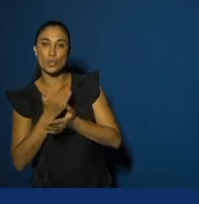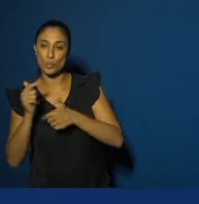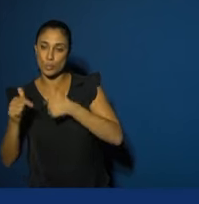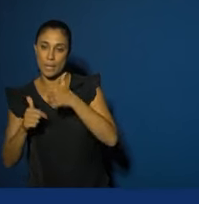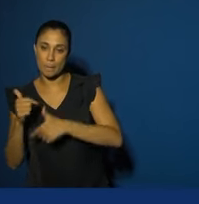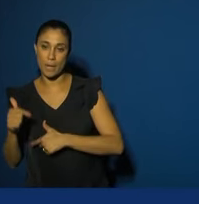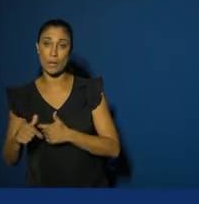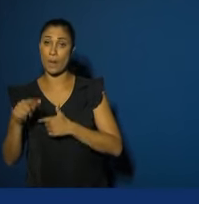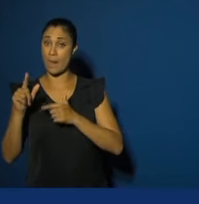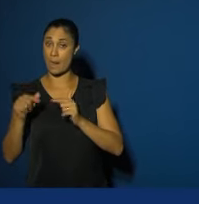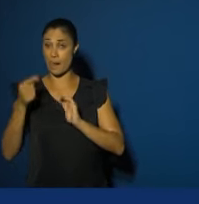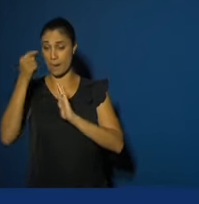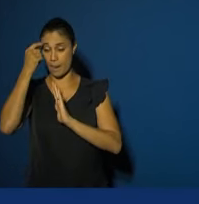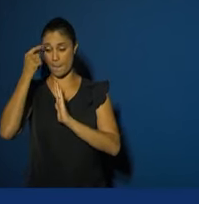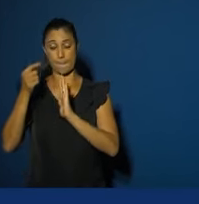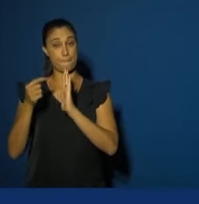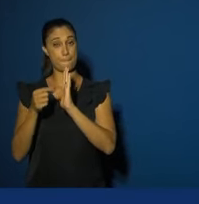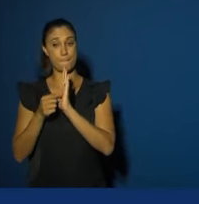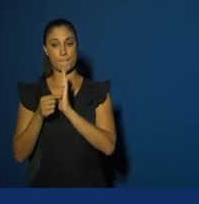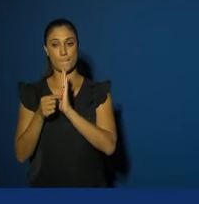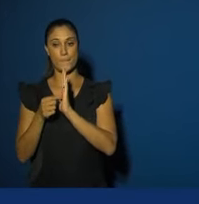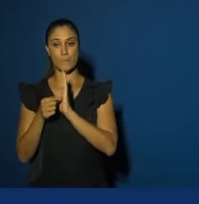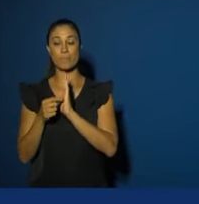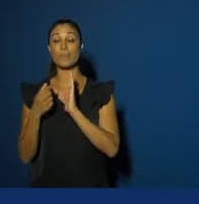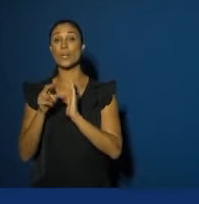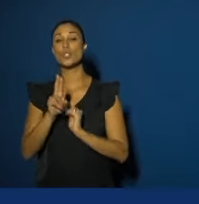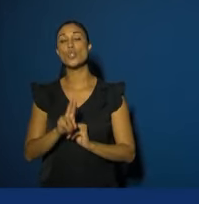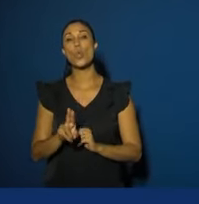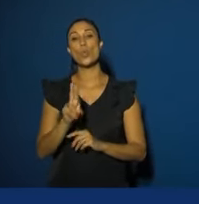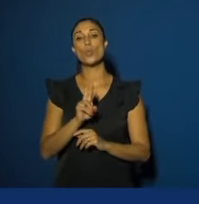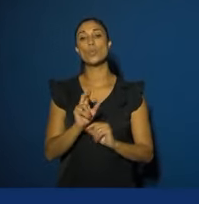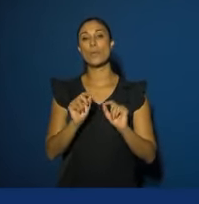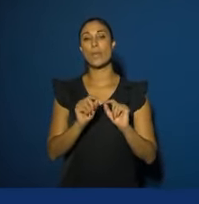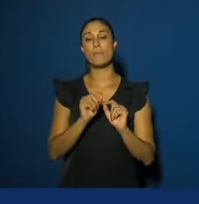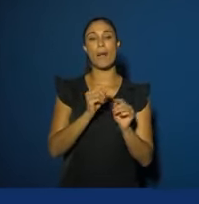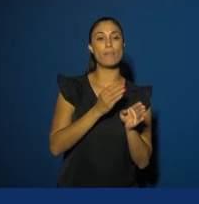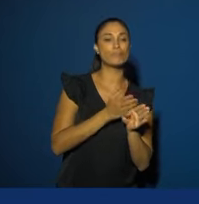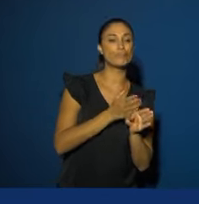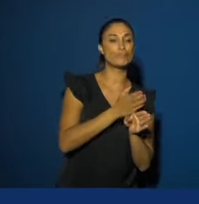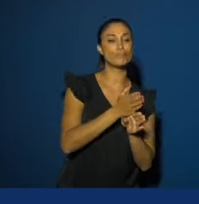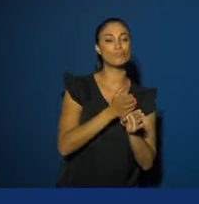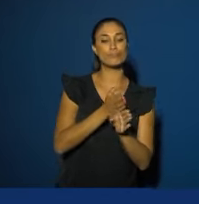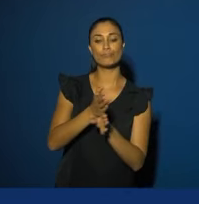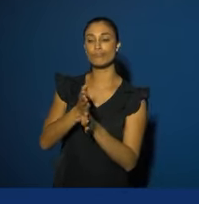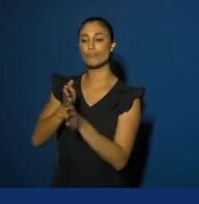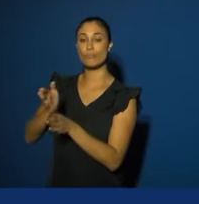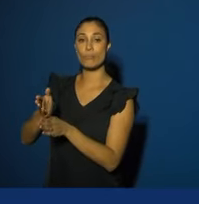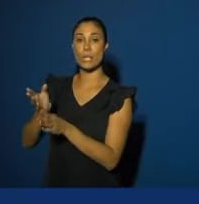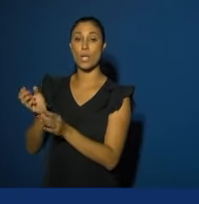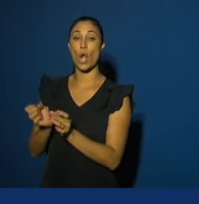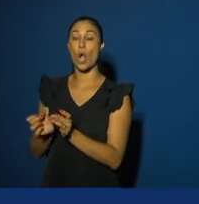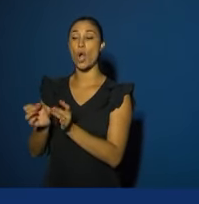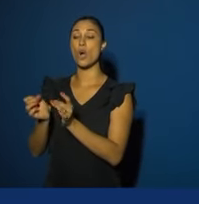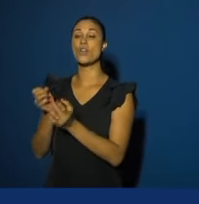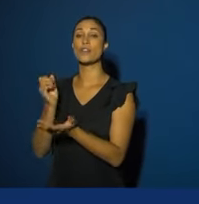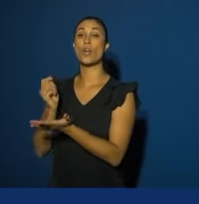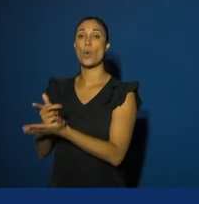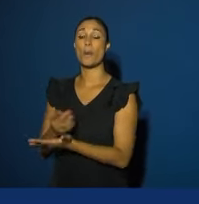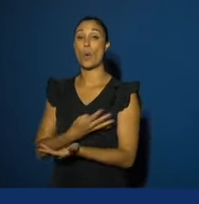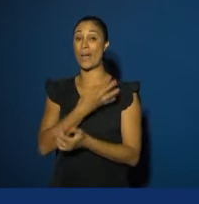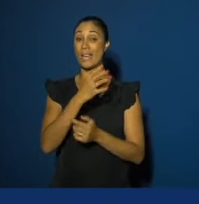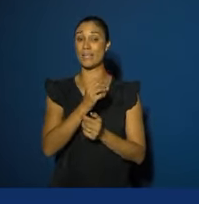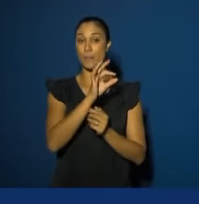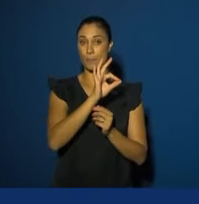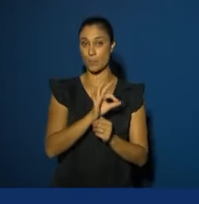V Inteligência Artificial E aí a gente usa isso para direcionar para pras compras 40% dos